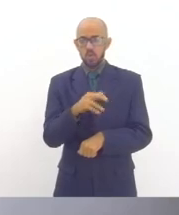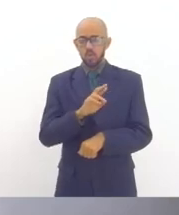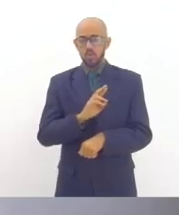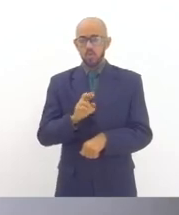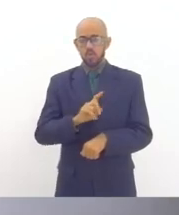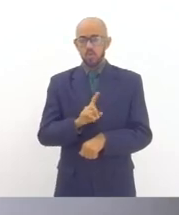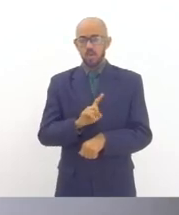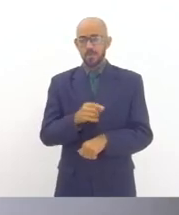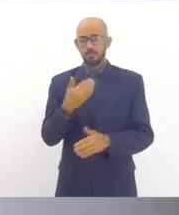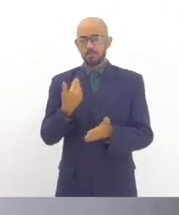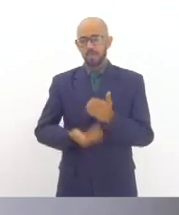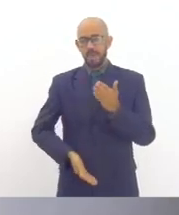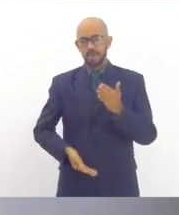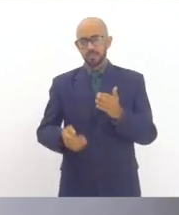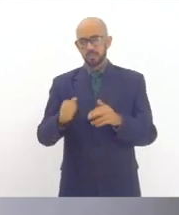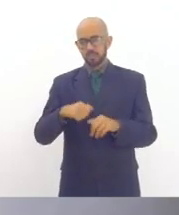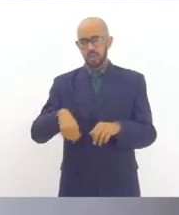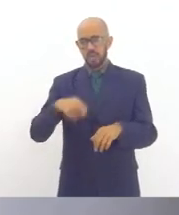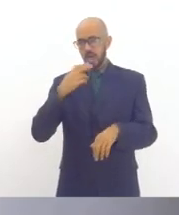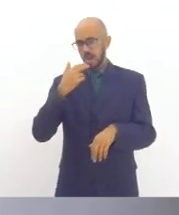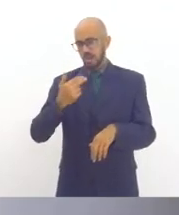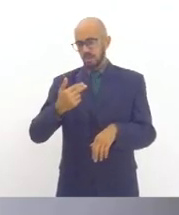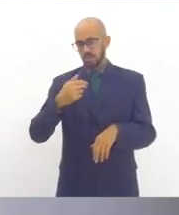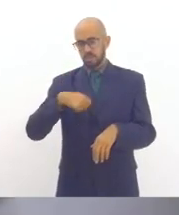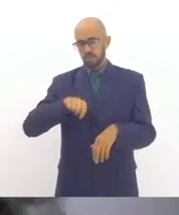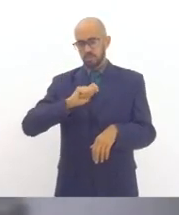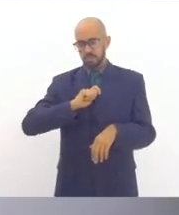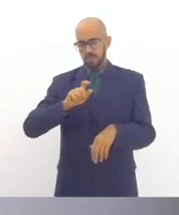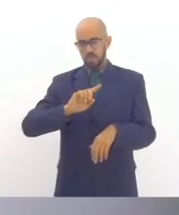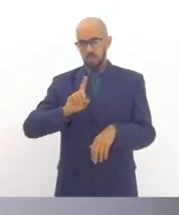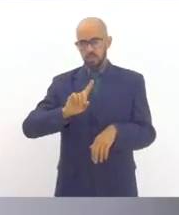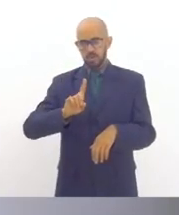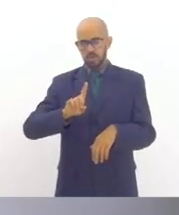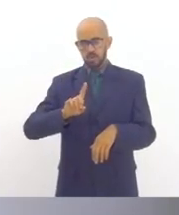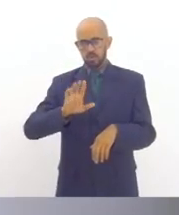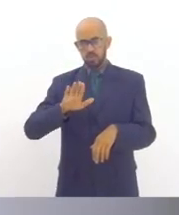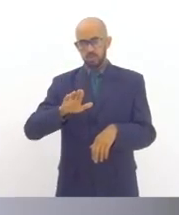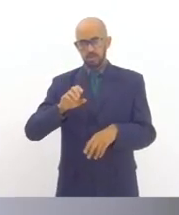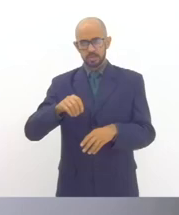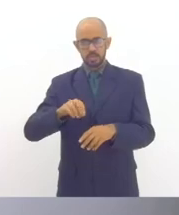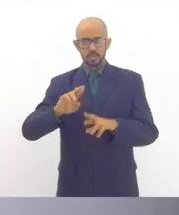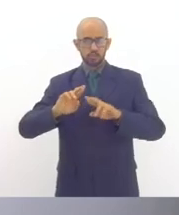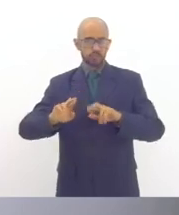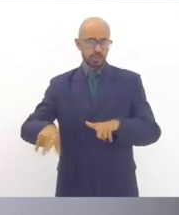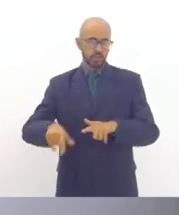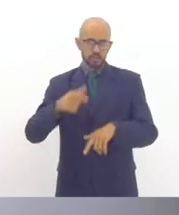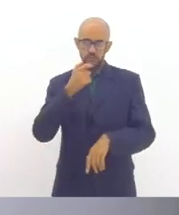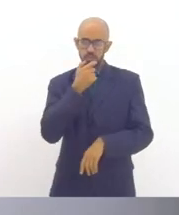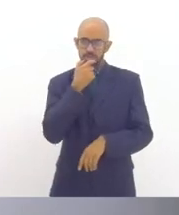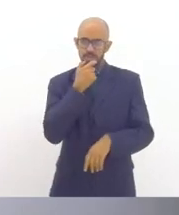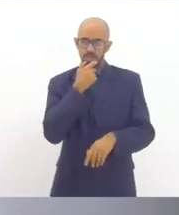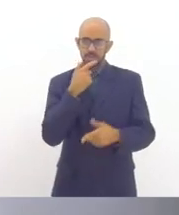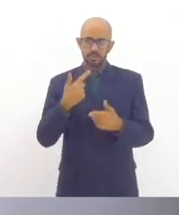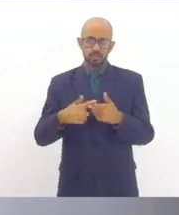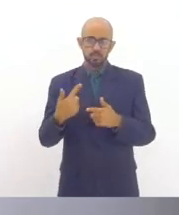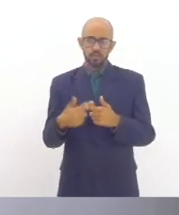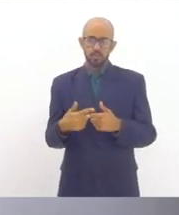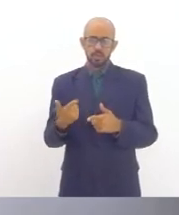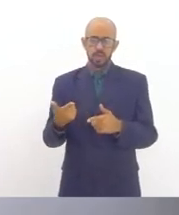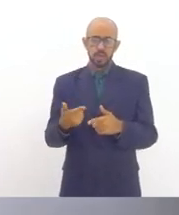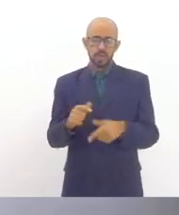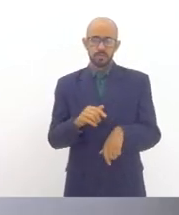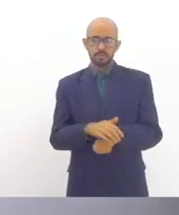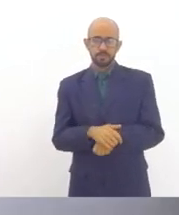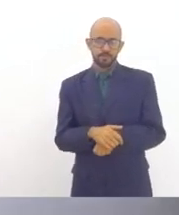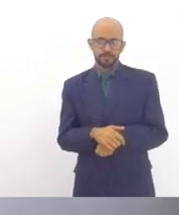não perde a língua espanhola aí, tá? Ofertada de uma maneira diferente do inglês, claro, porque aí ele trabalha, se não me engano,